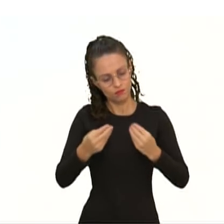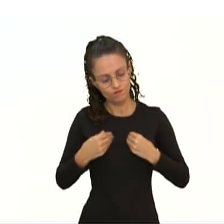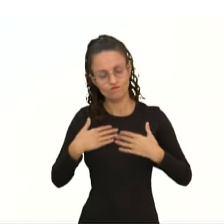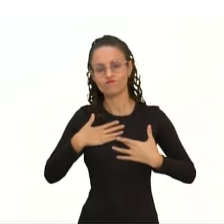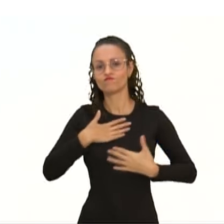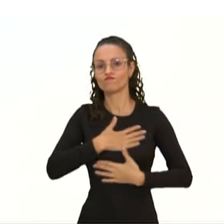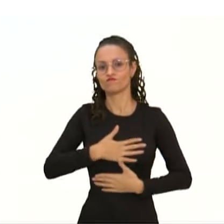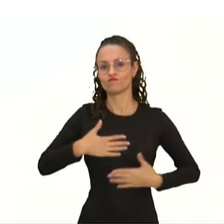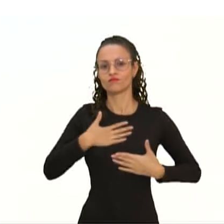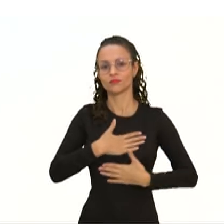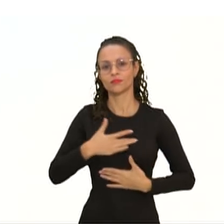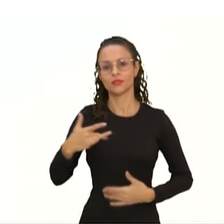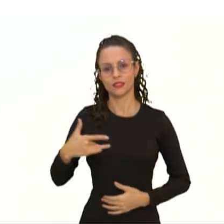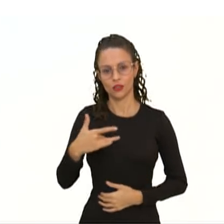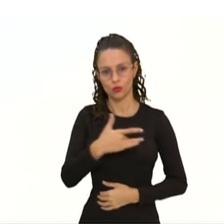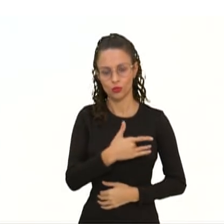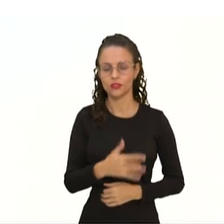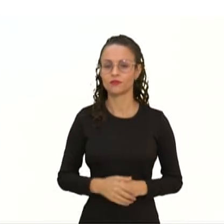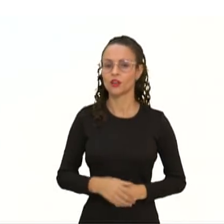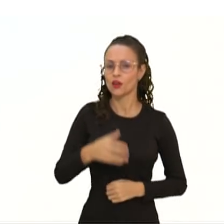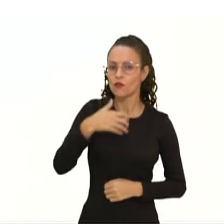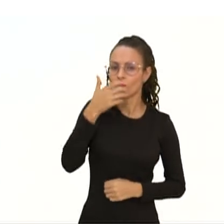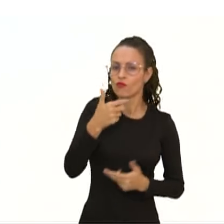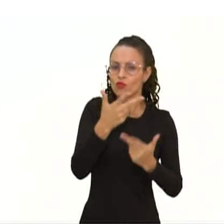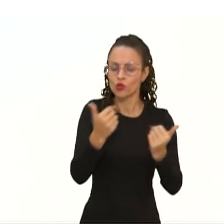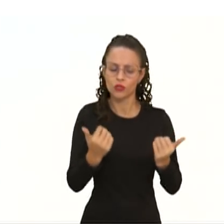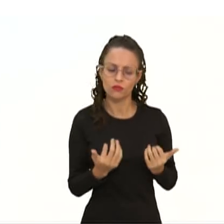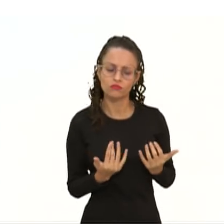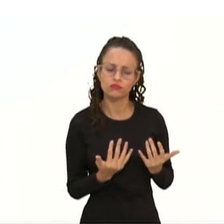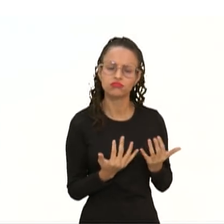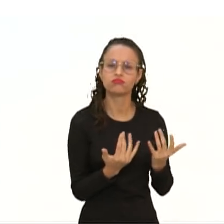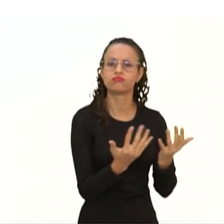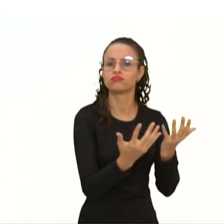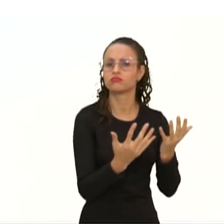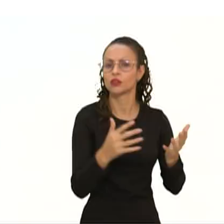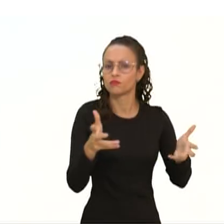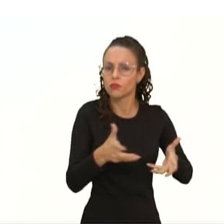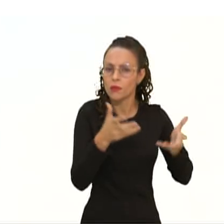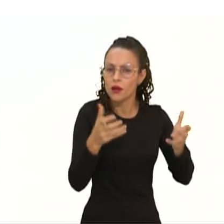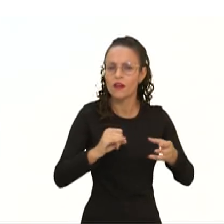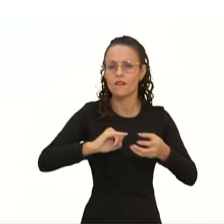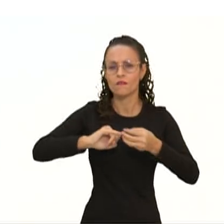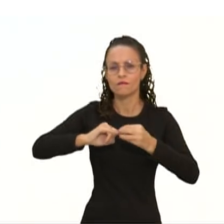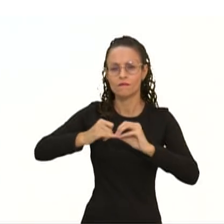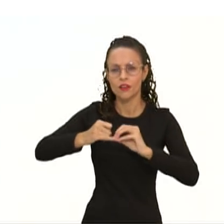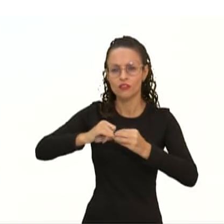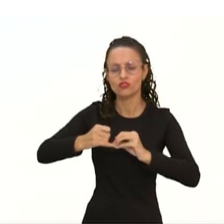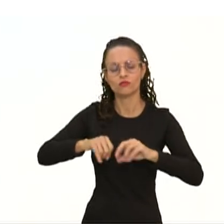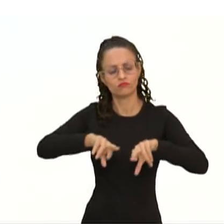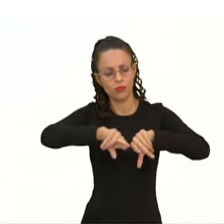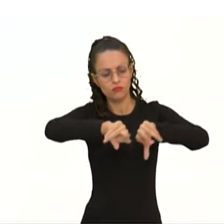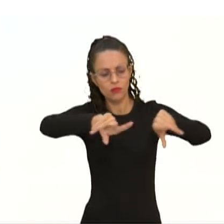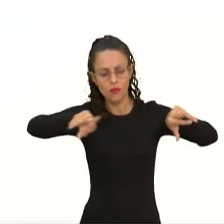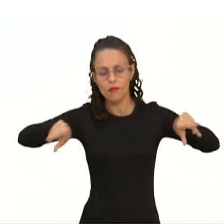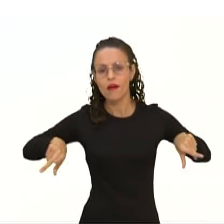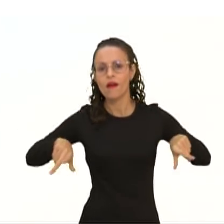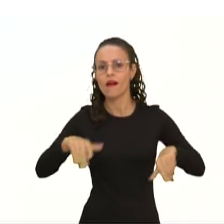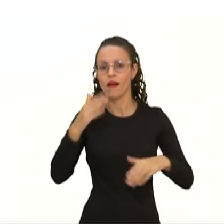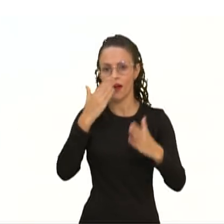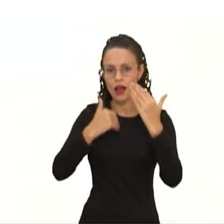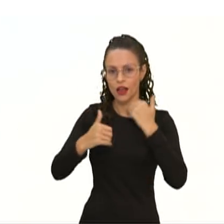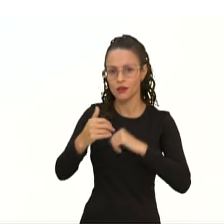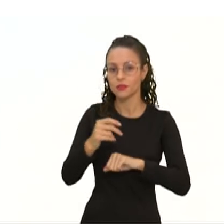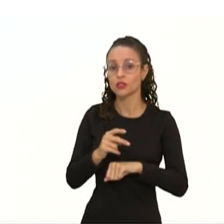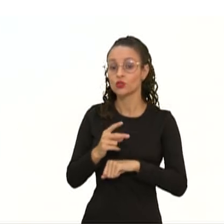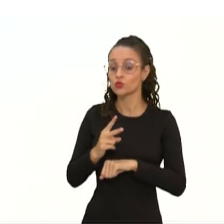saúde. Frutas, legumes, verduras, cereais integrais, feijões, são alimentos que protegem